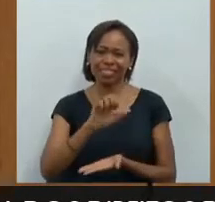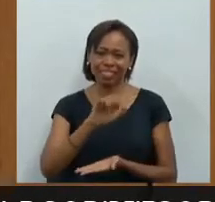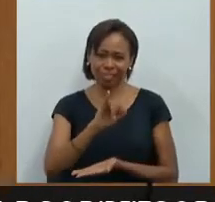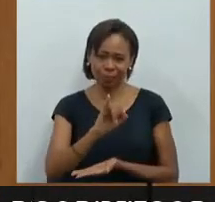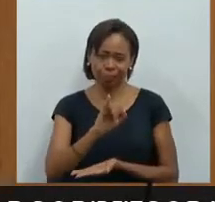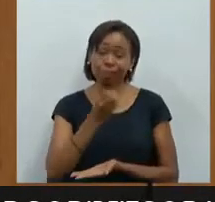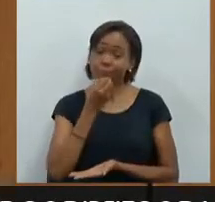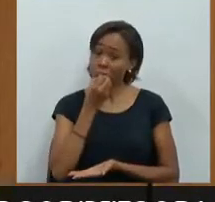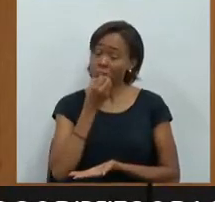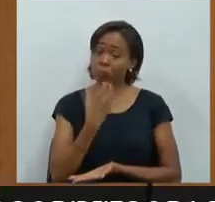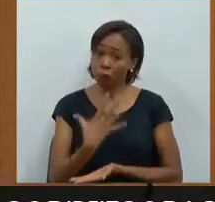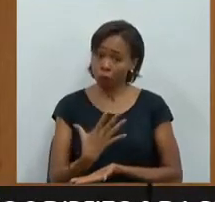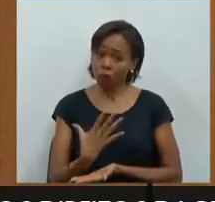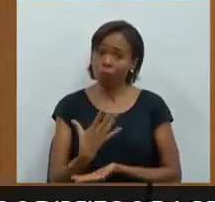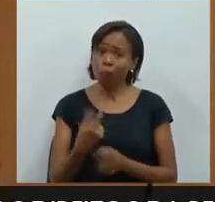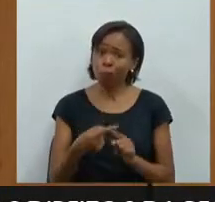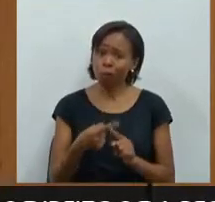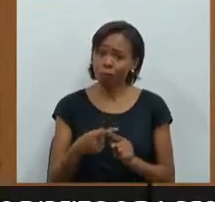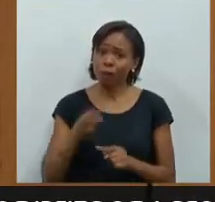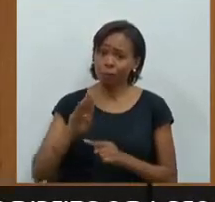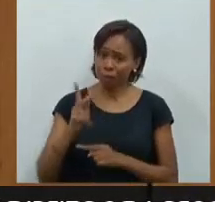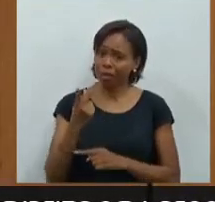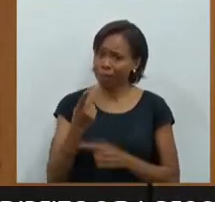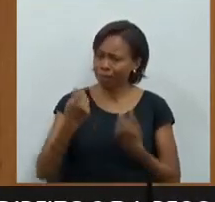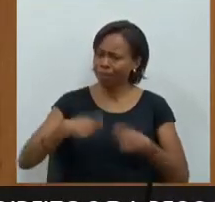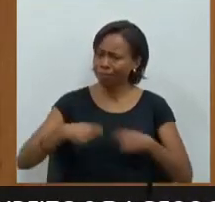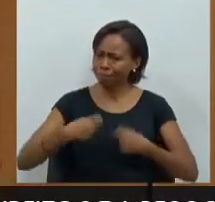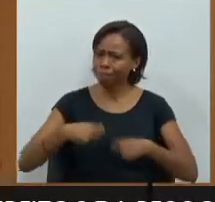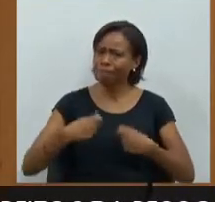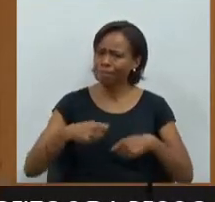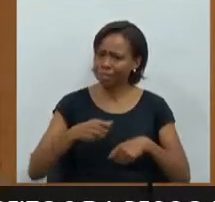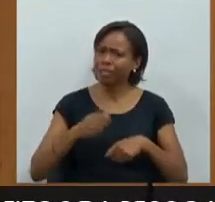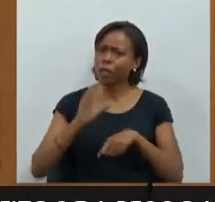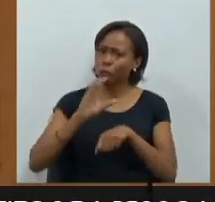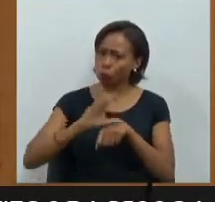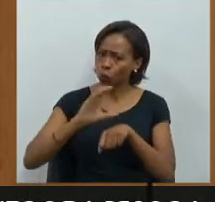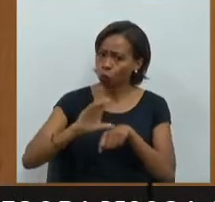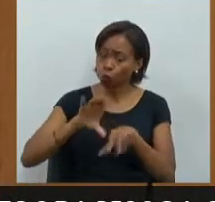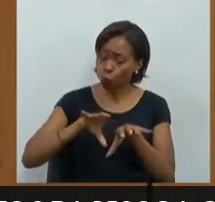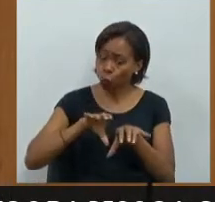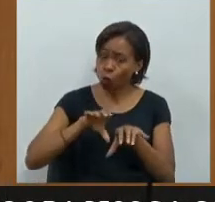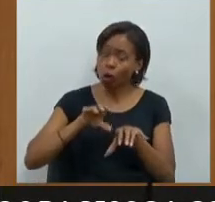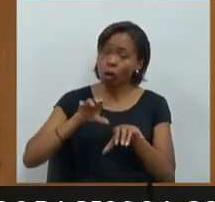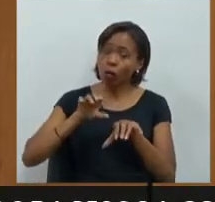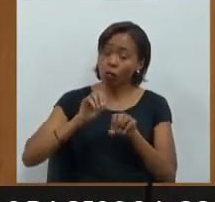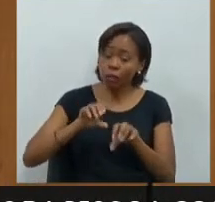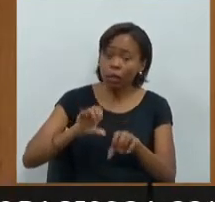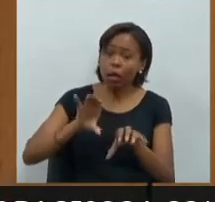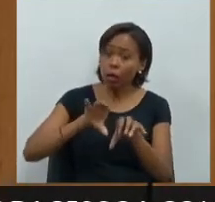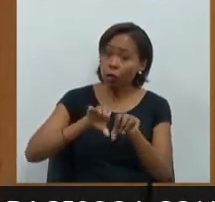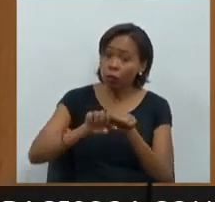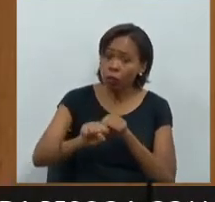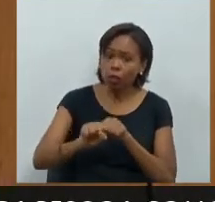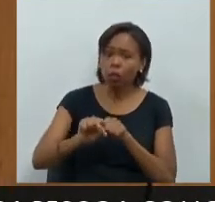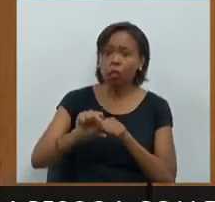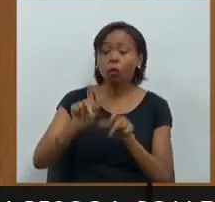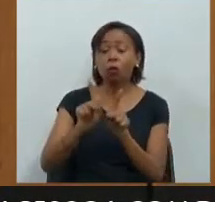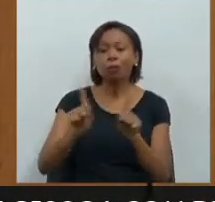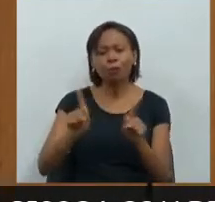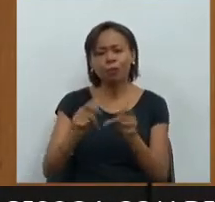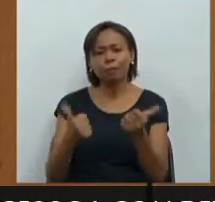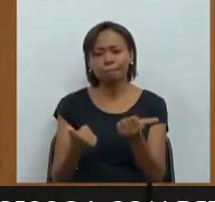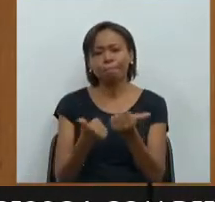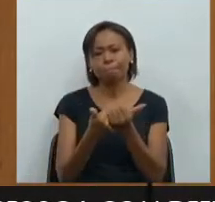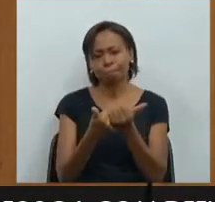Horizonte e região precisa mesmo de formação dos professores de apoio nas